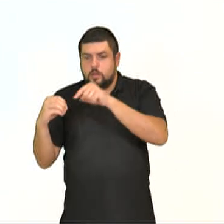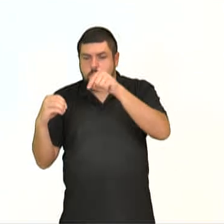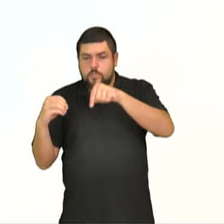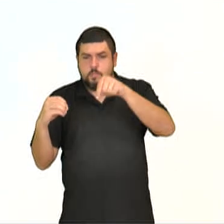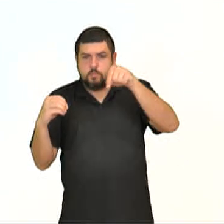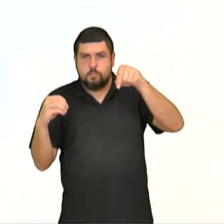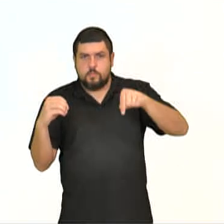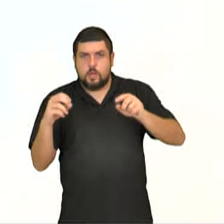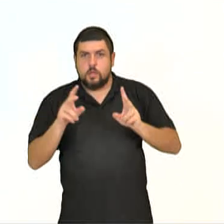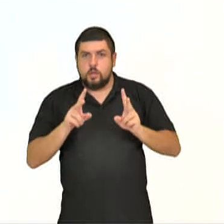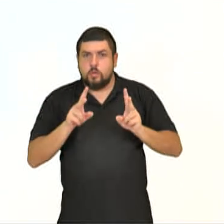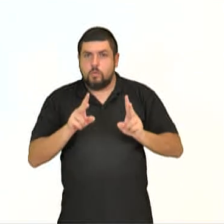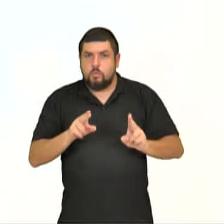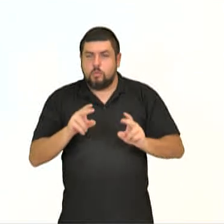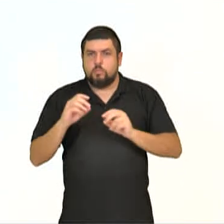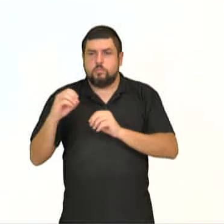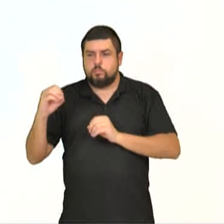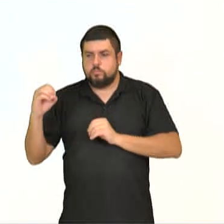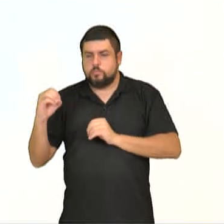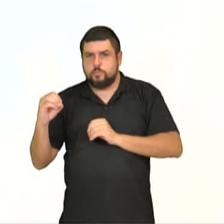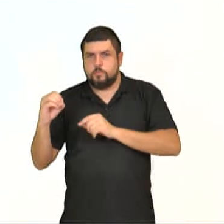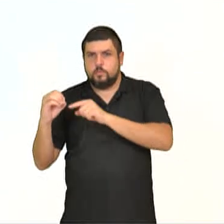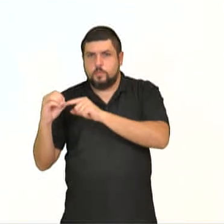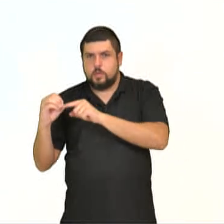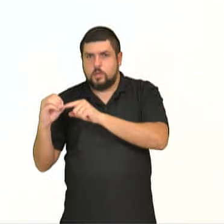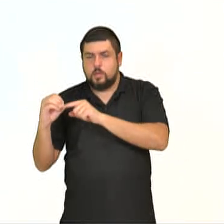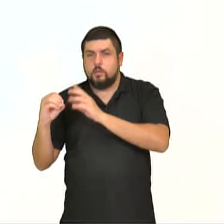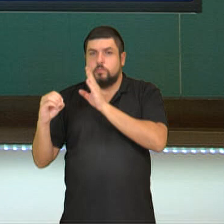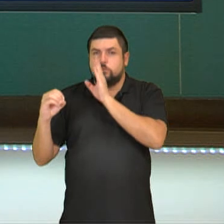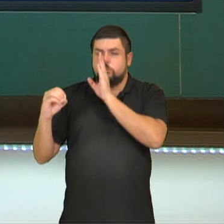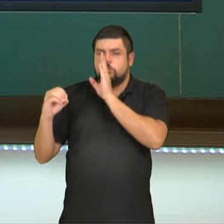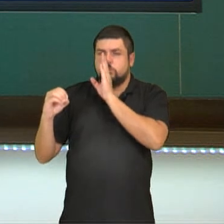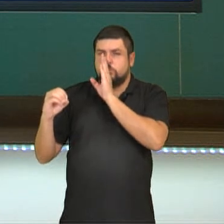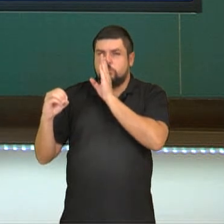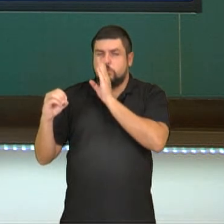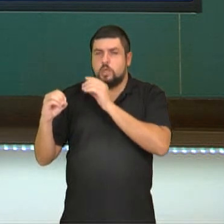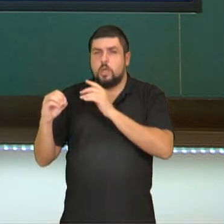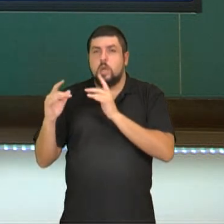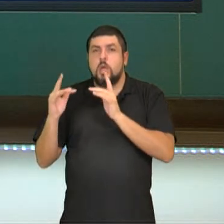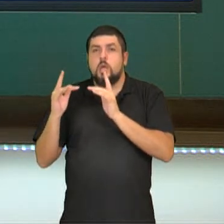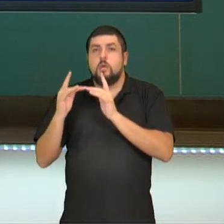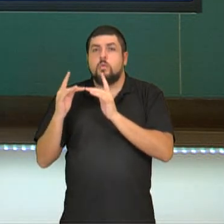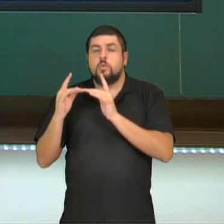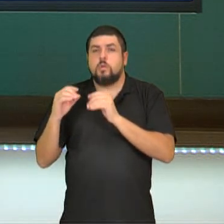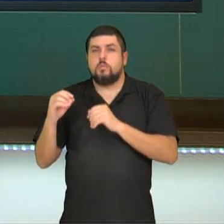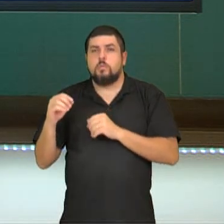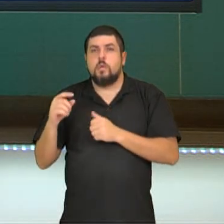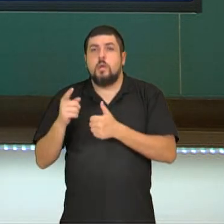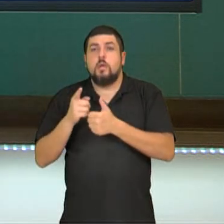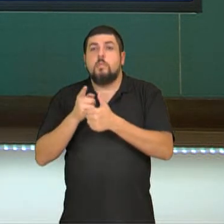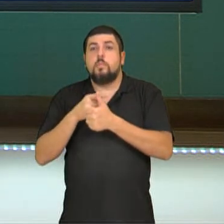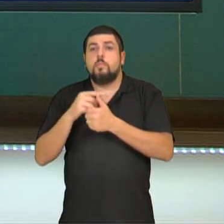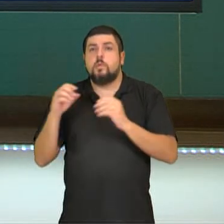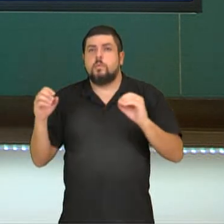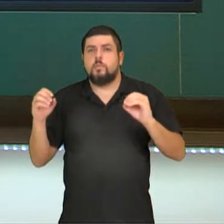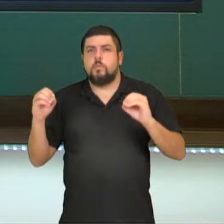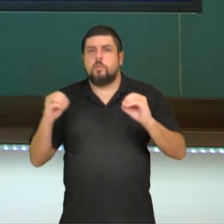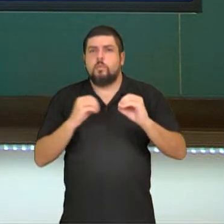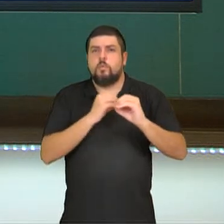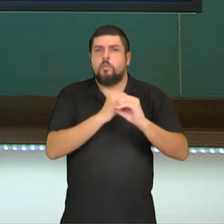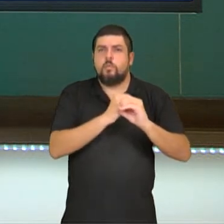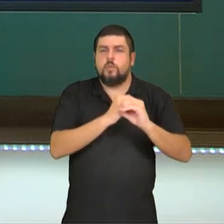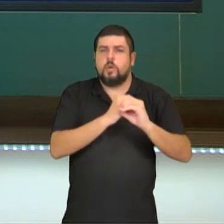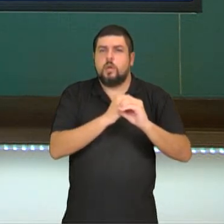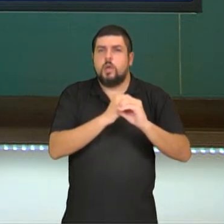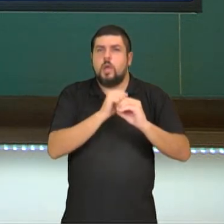as duas todas são idênticas, inicialmente descarregada, neutra, é colocada em contato primeiro com a carga, com a esfera A e depois